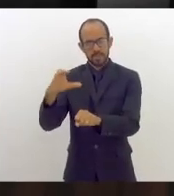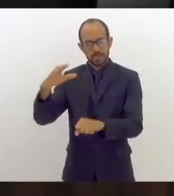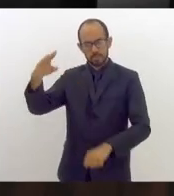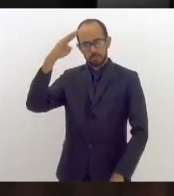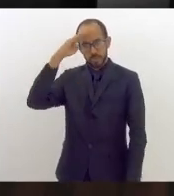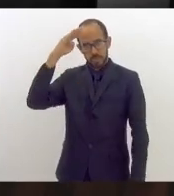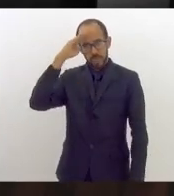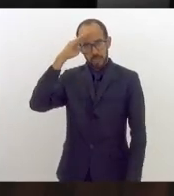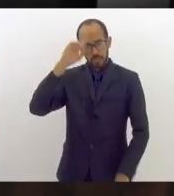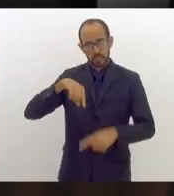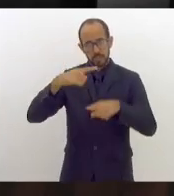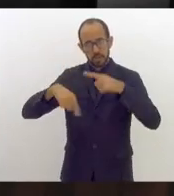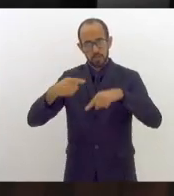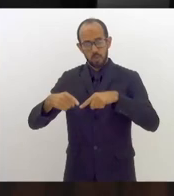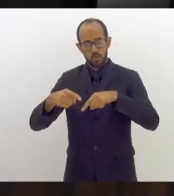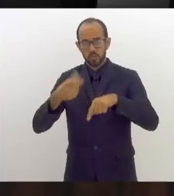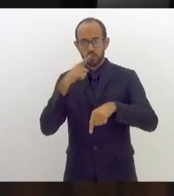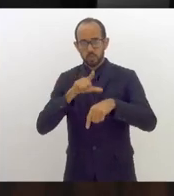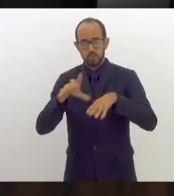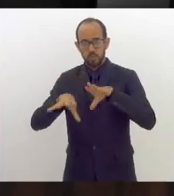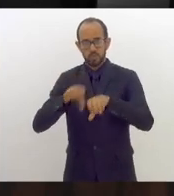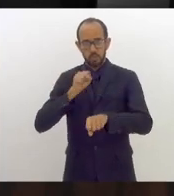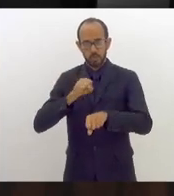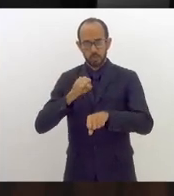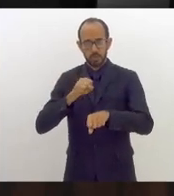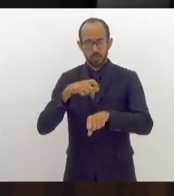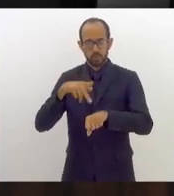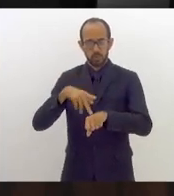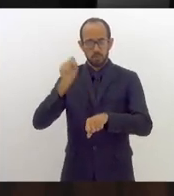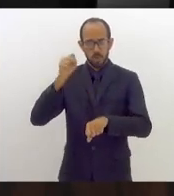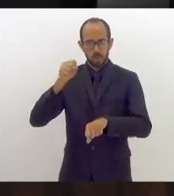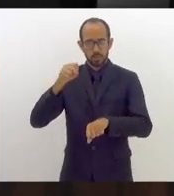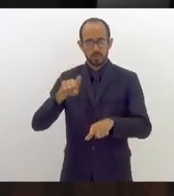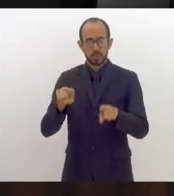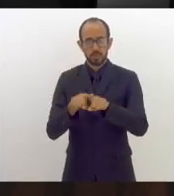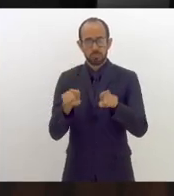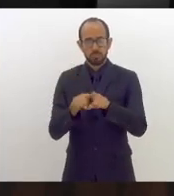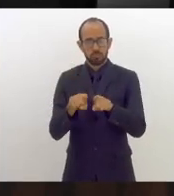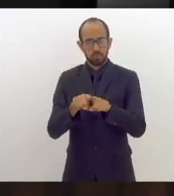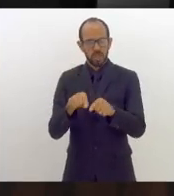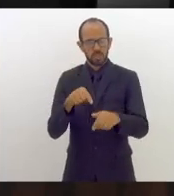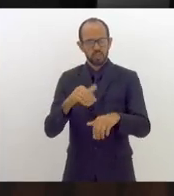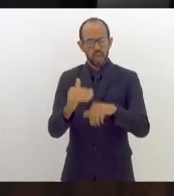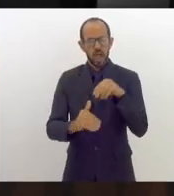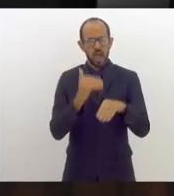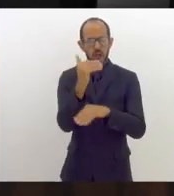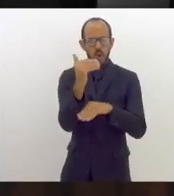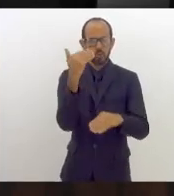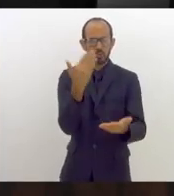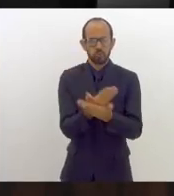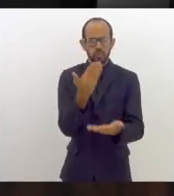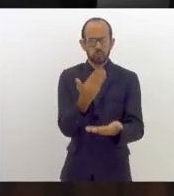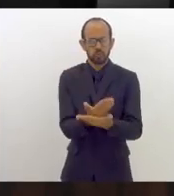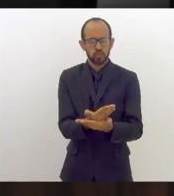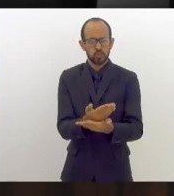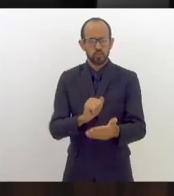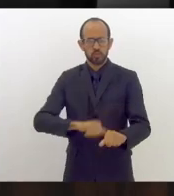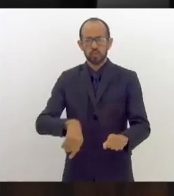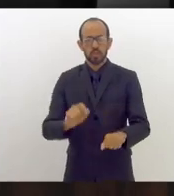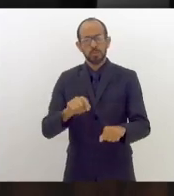obteve curso de formação de aperfeiçoamento de Altos estudos militares da escola de comando